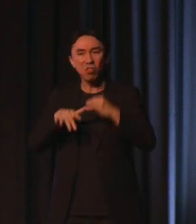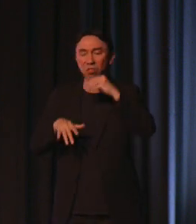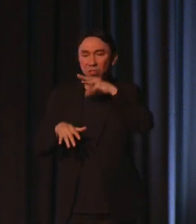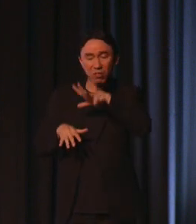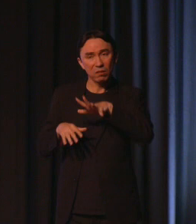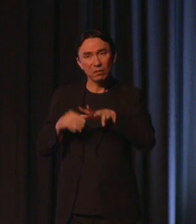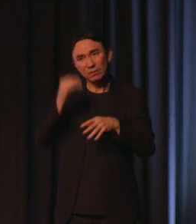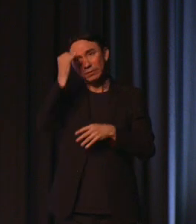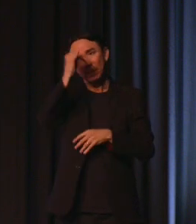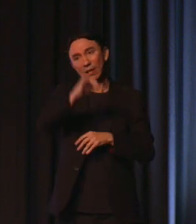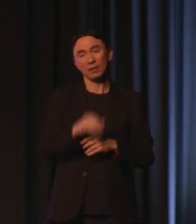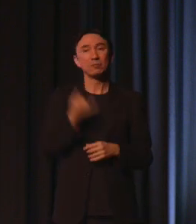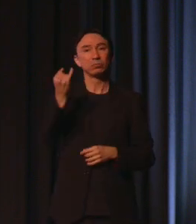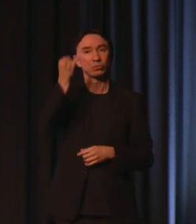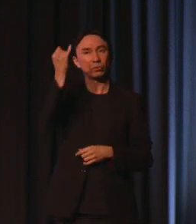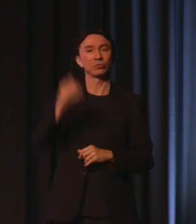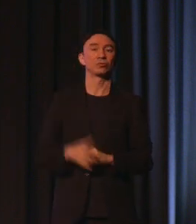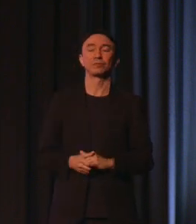nessa fase.